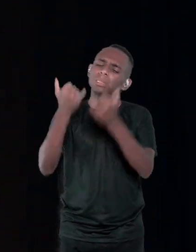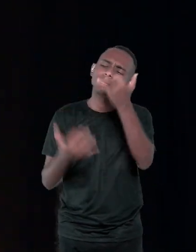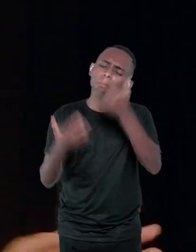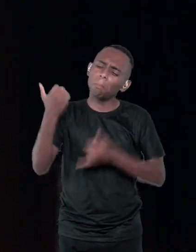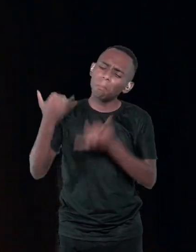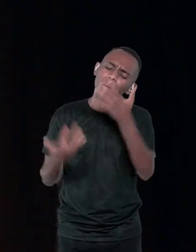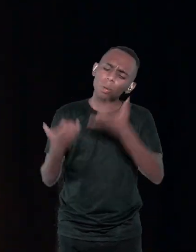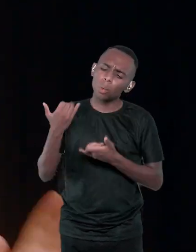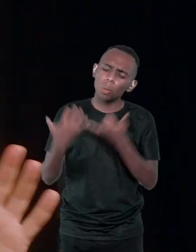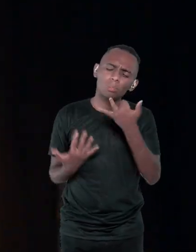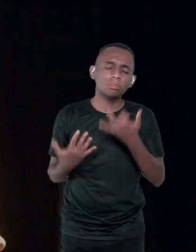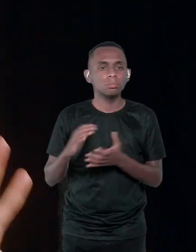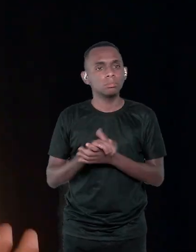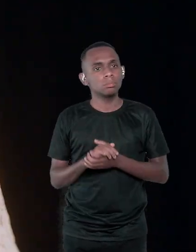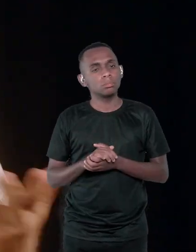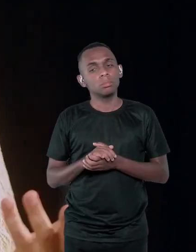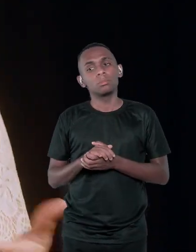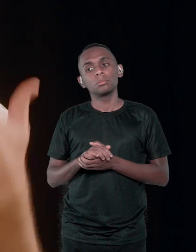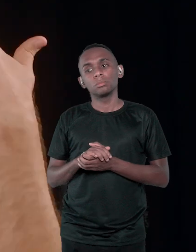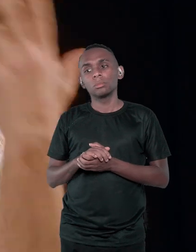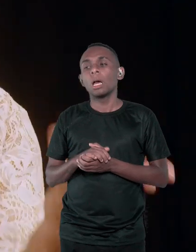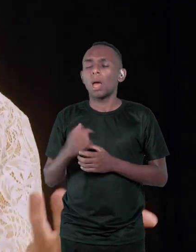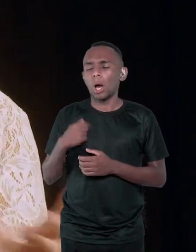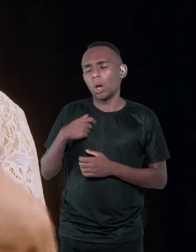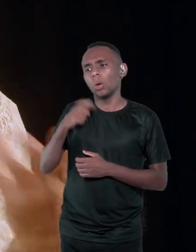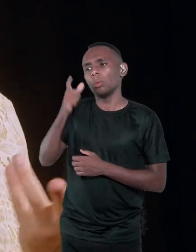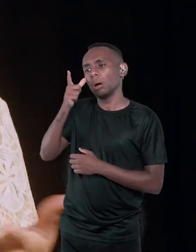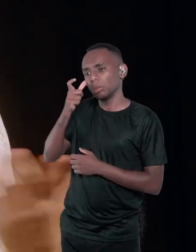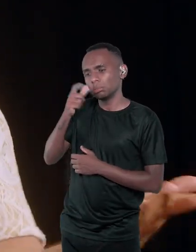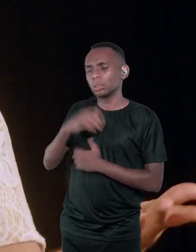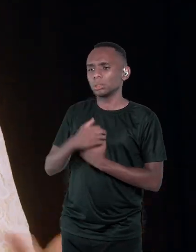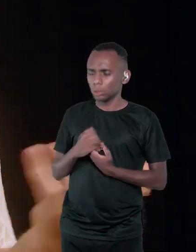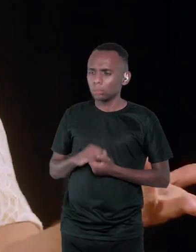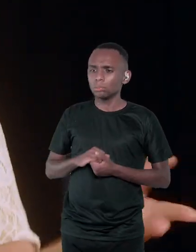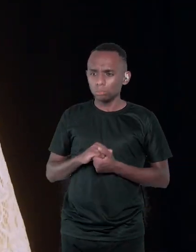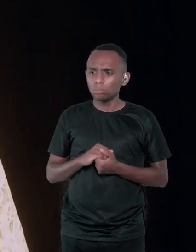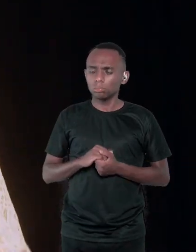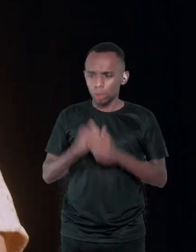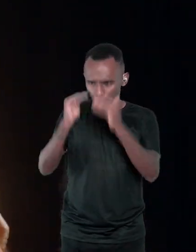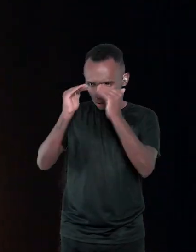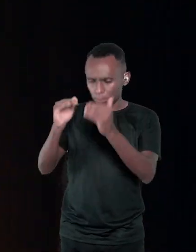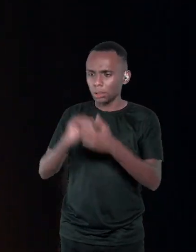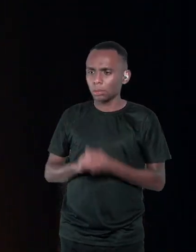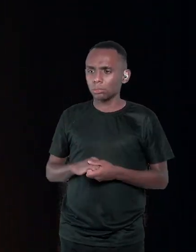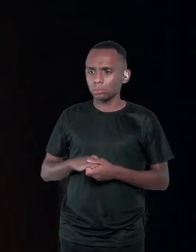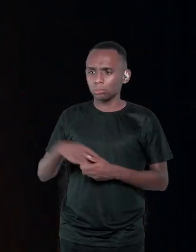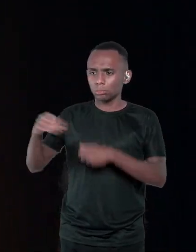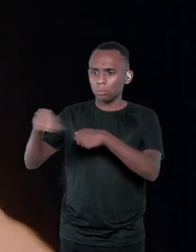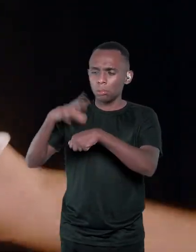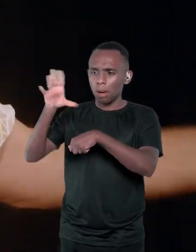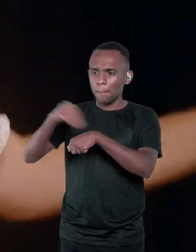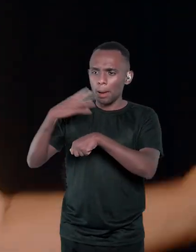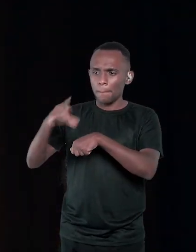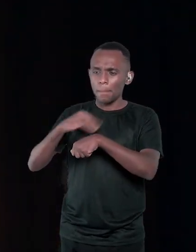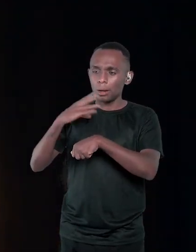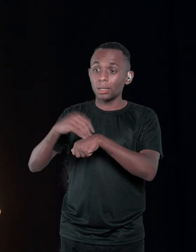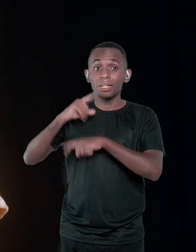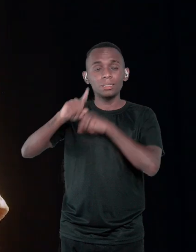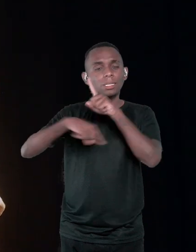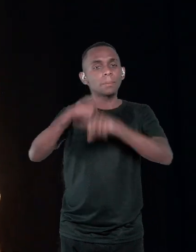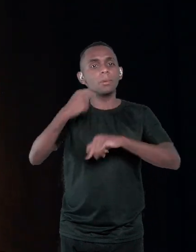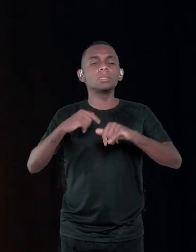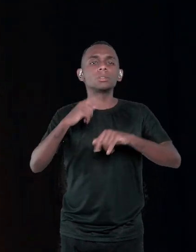contou. Aí eu, prestando atenção, ouvindo com reverência, o respeito necessário. Dia seguinte, me liga